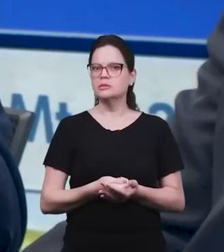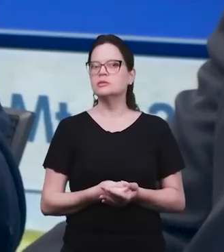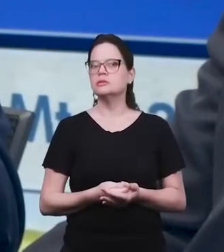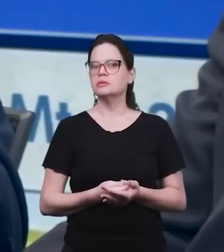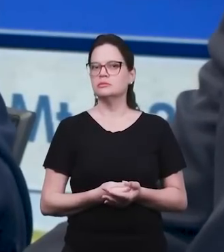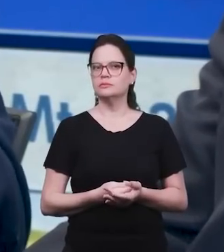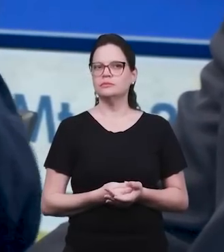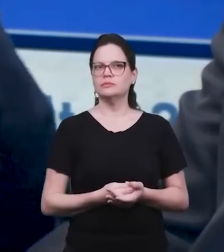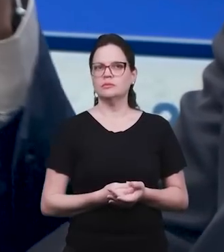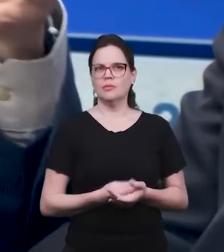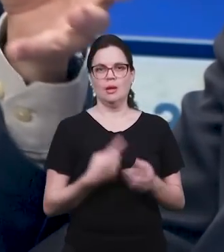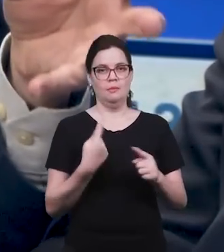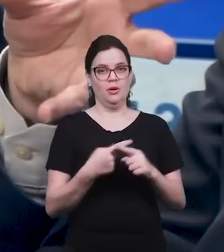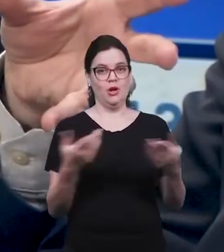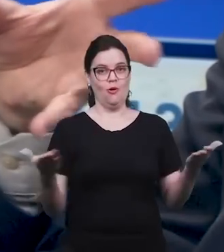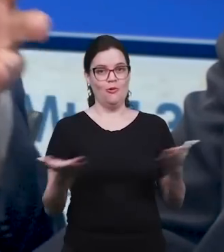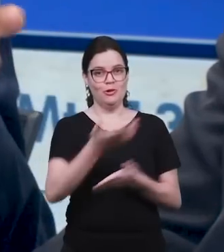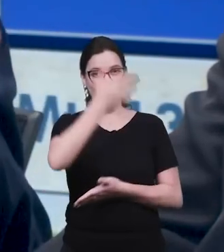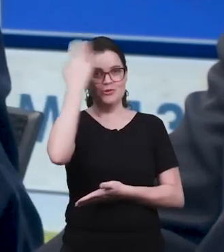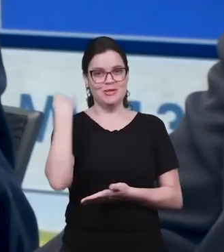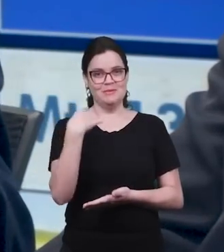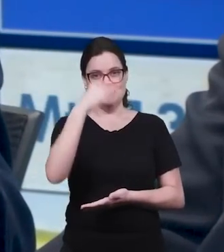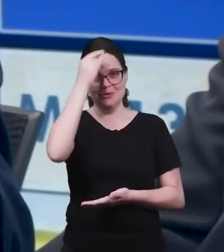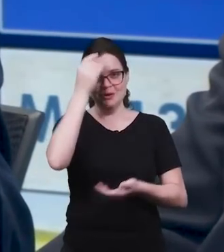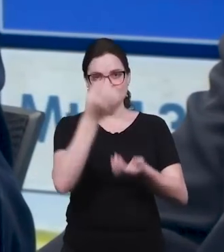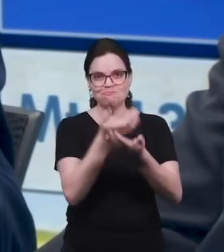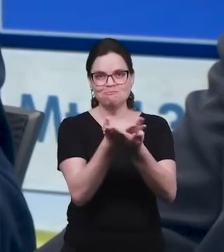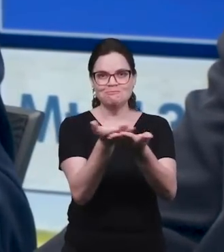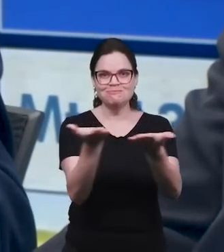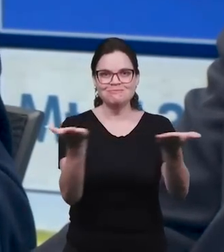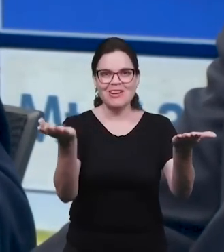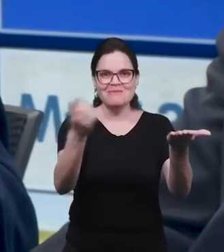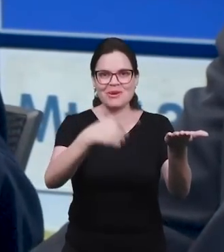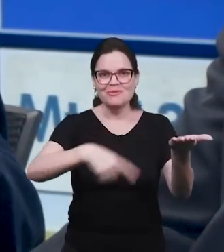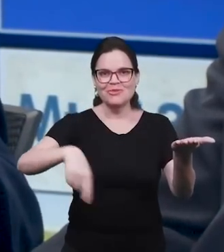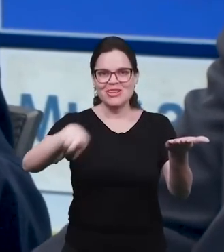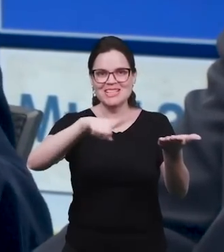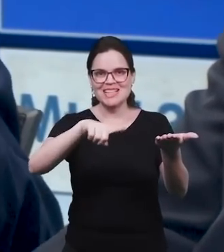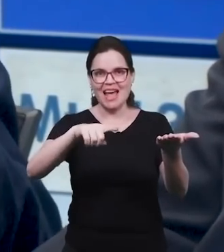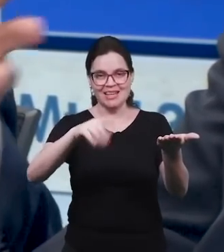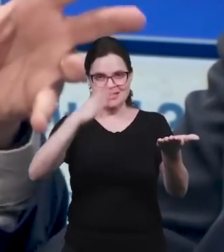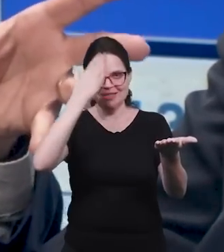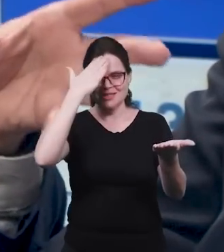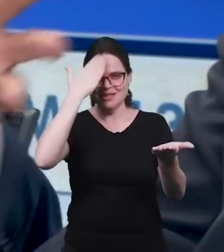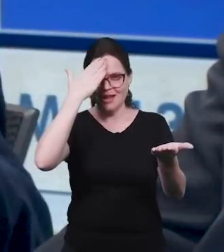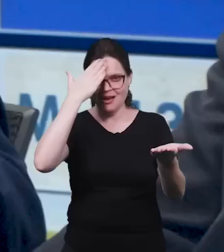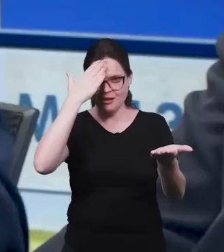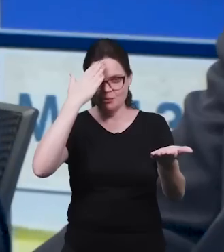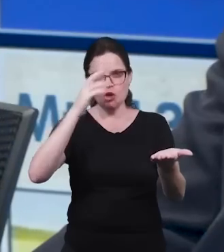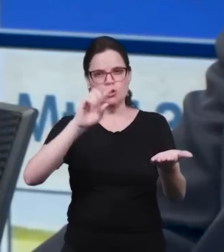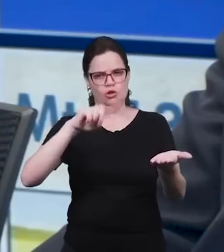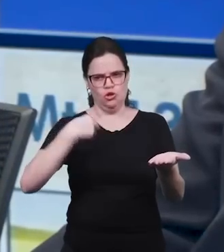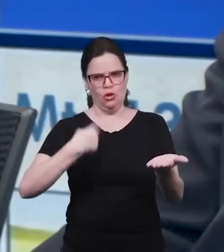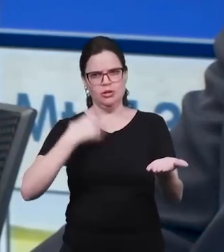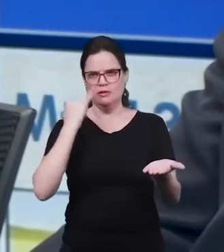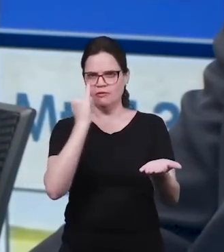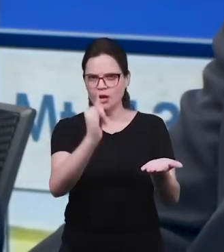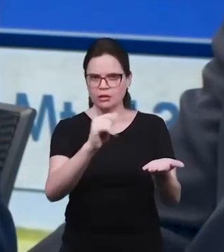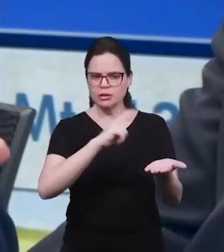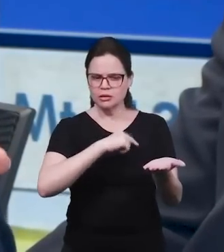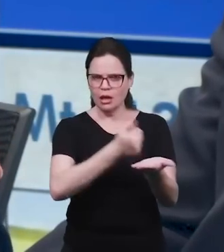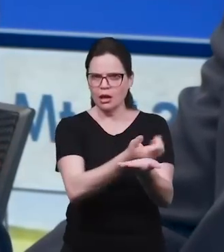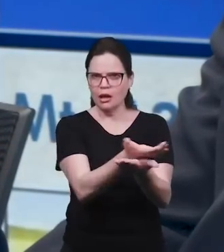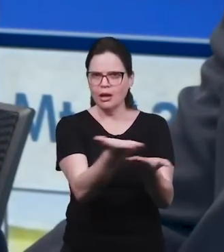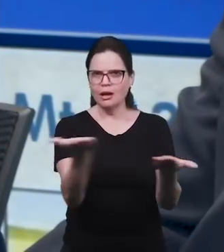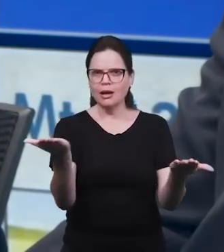Porque esse banquete do Espírito Santo, nós não apenas estamos falando que ele existe e